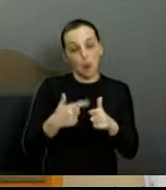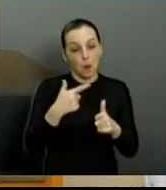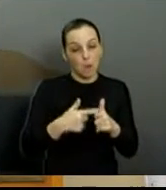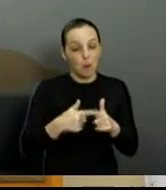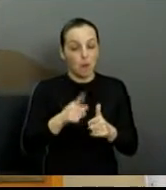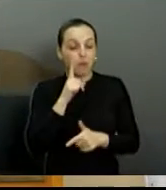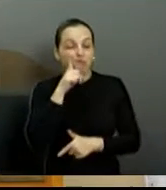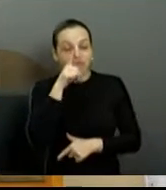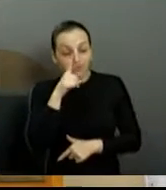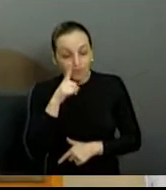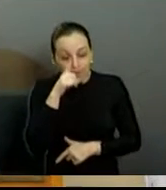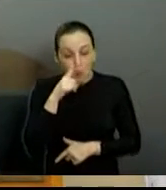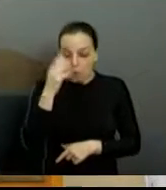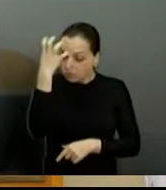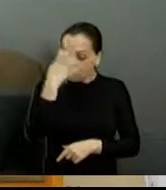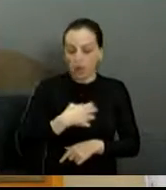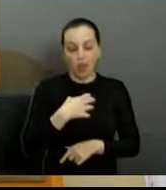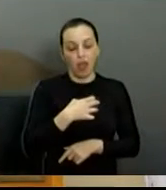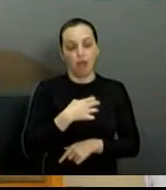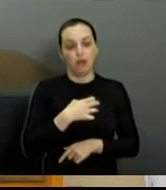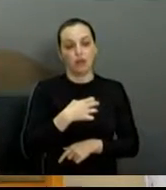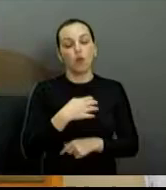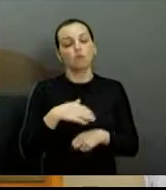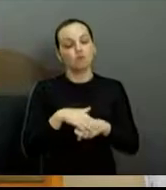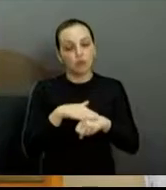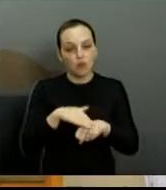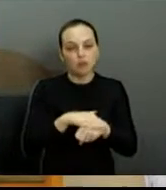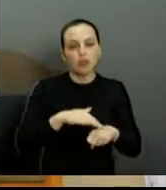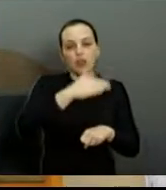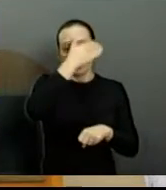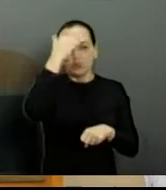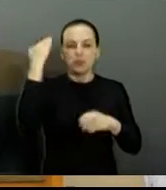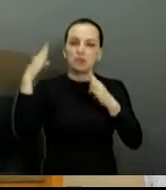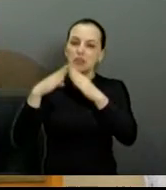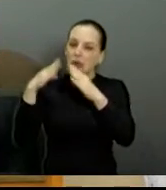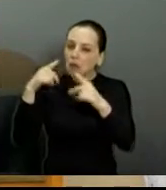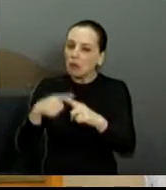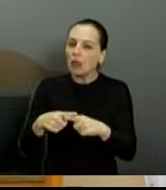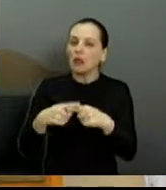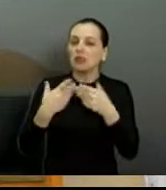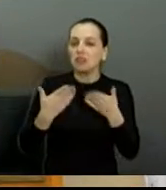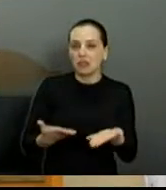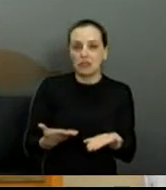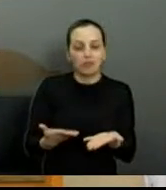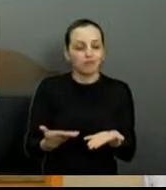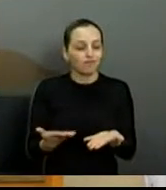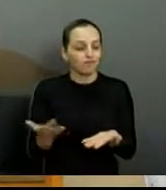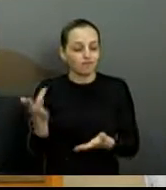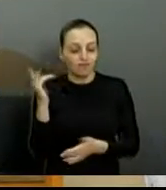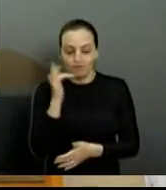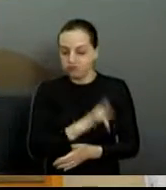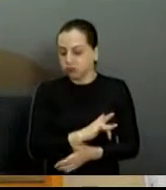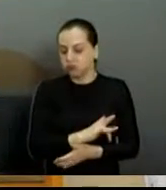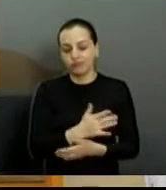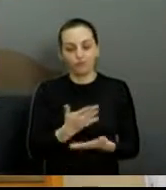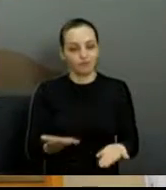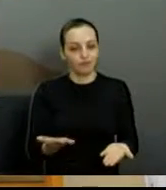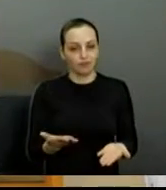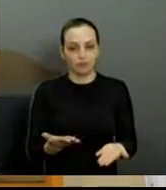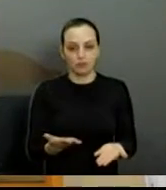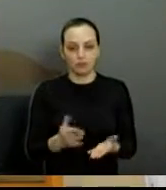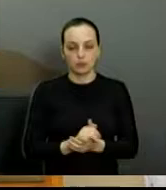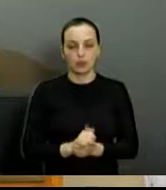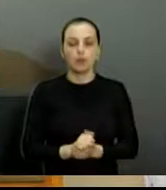morando na praça falei com o pessoal da igreja com o pessoal lá não dá a gente não dá é lamentável a quem mora ali então